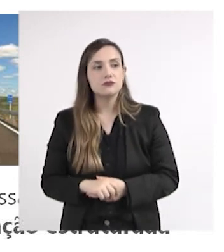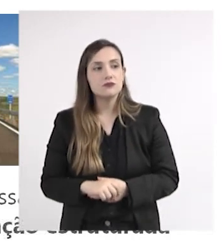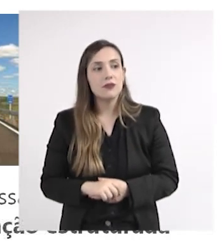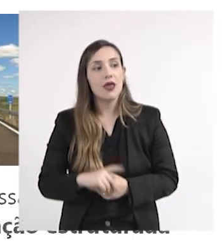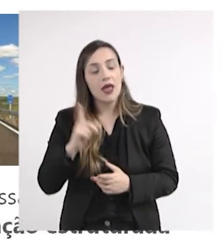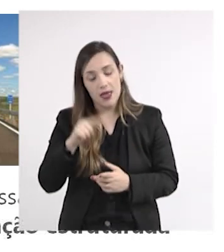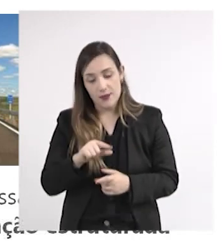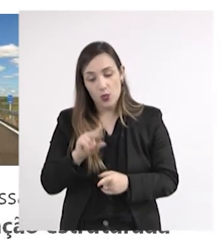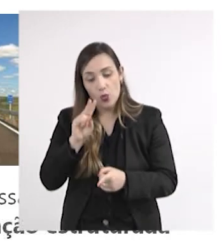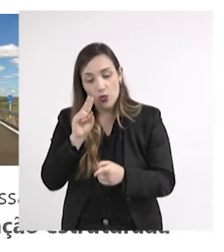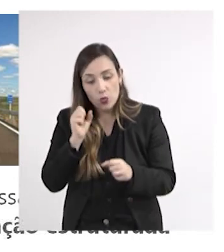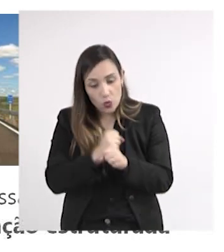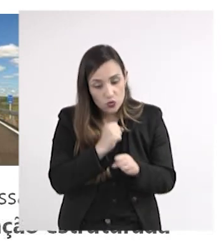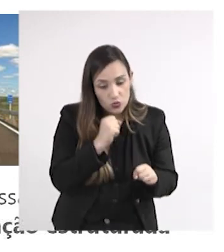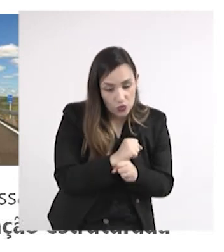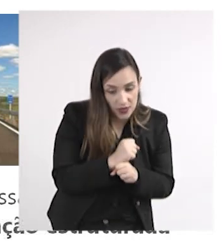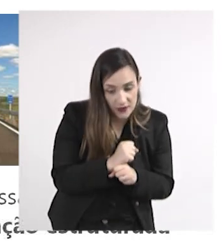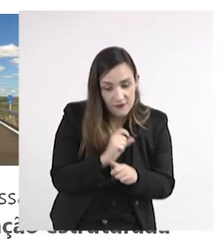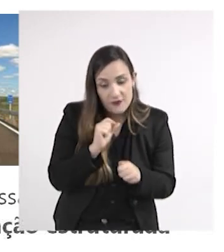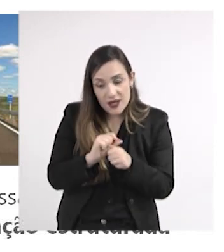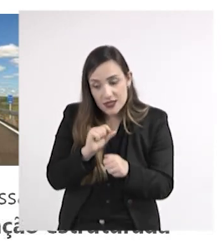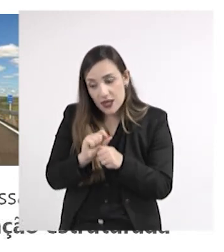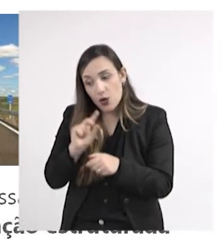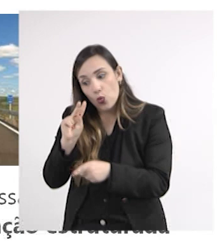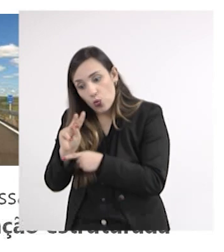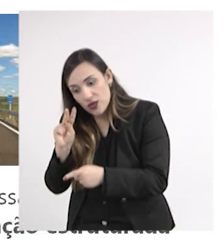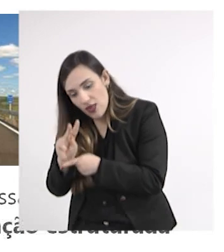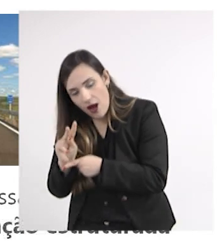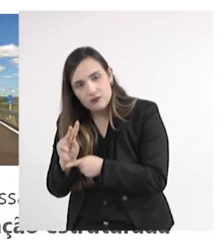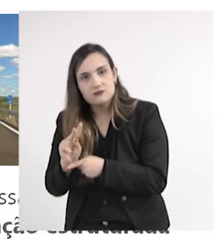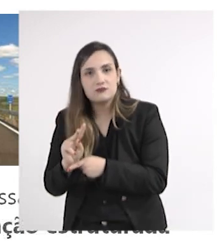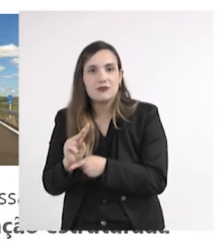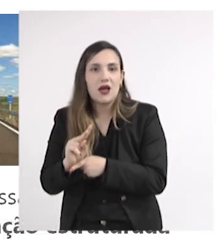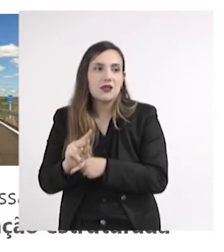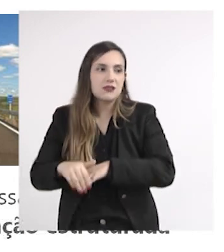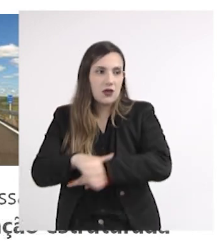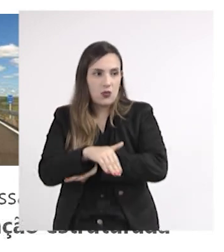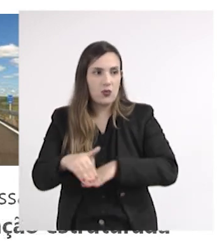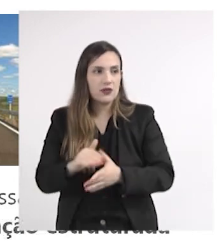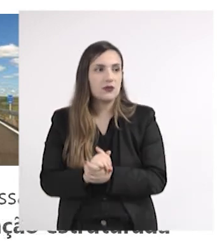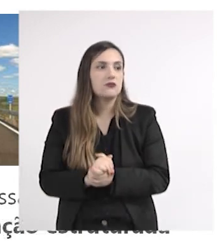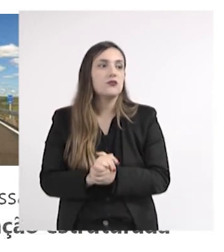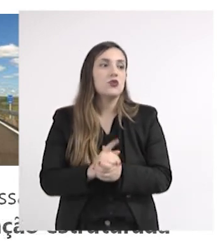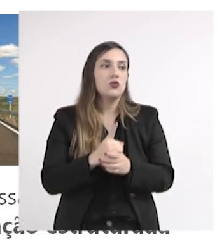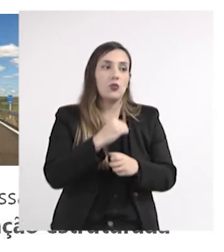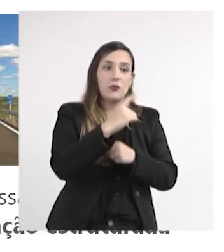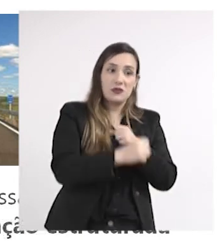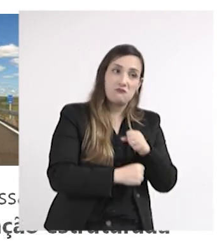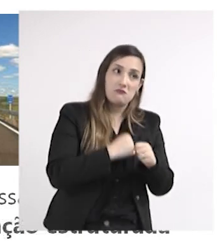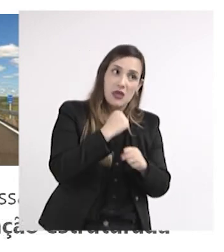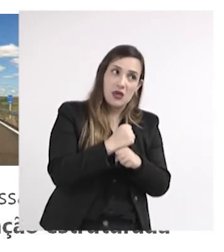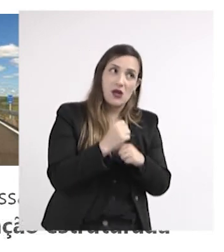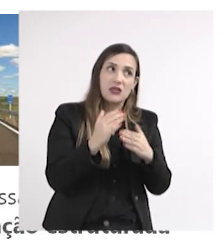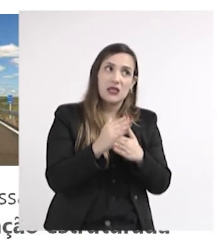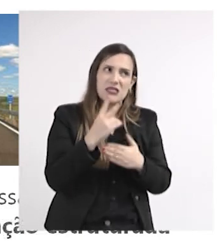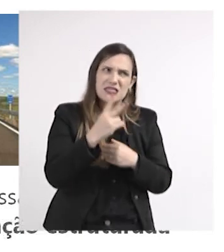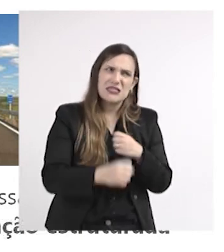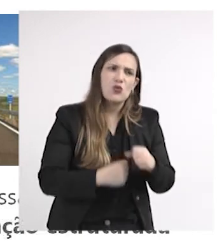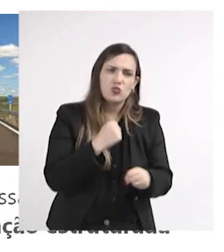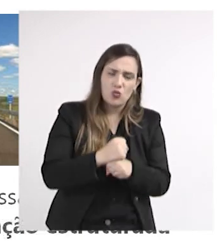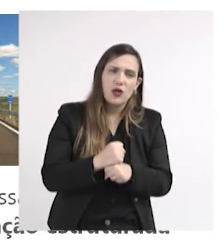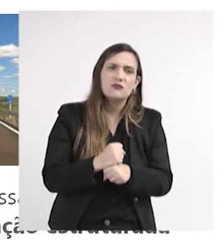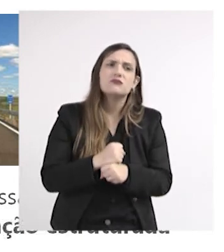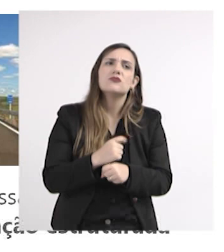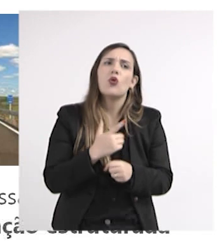manutenção. No primeiro ao segundo ano de concessão, temos a etapa de trabalhos iniciais,